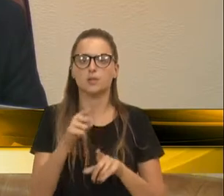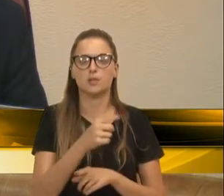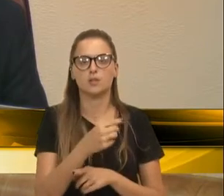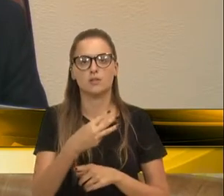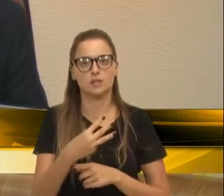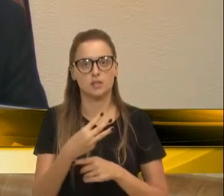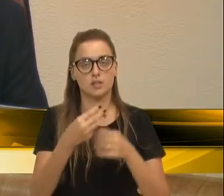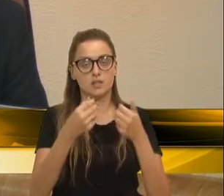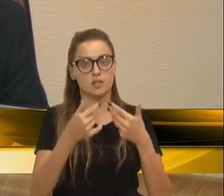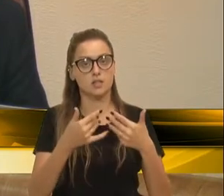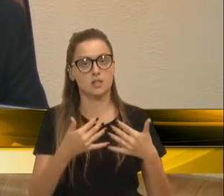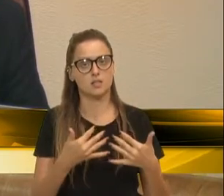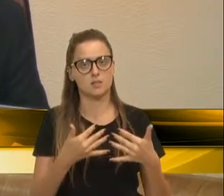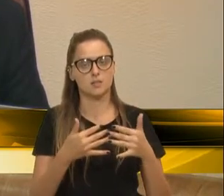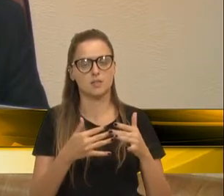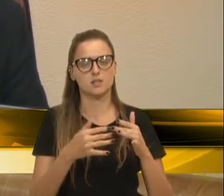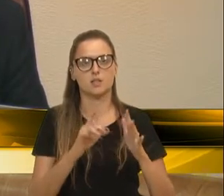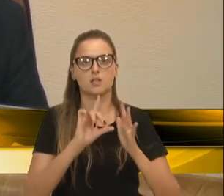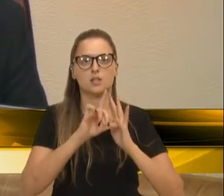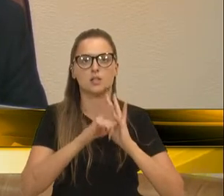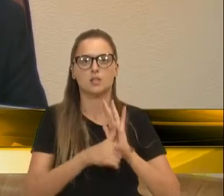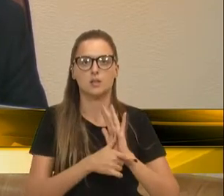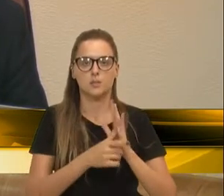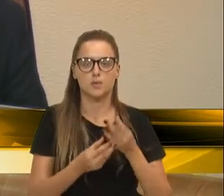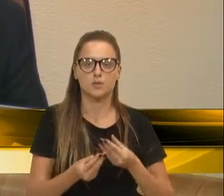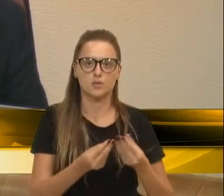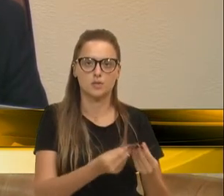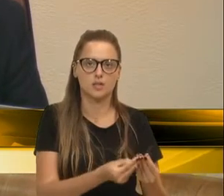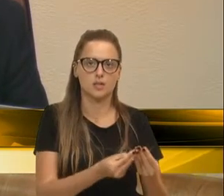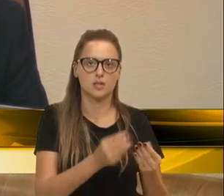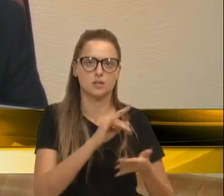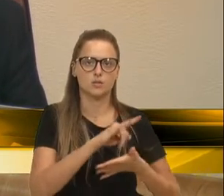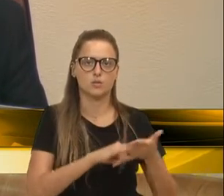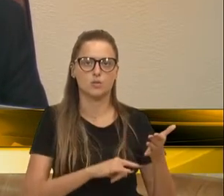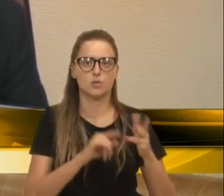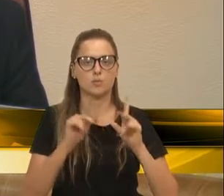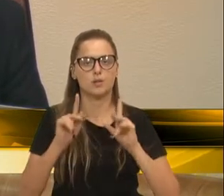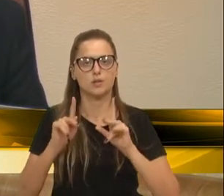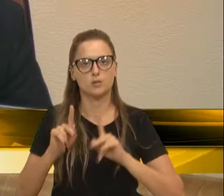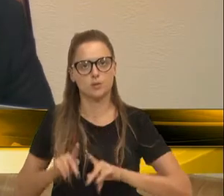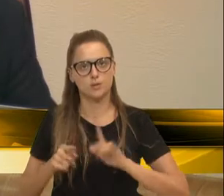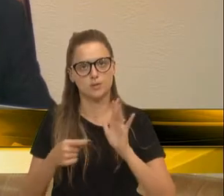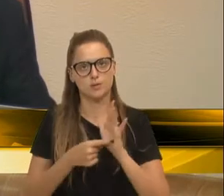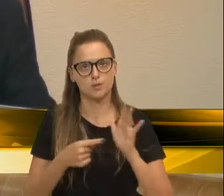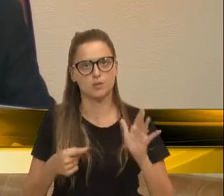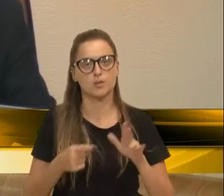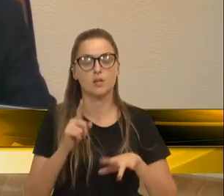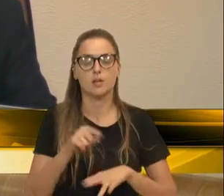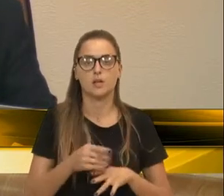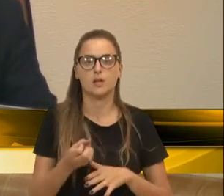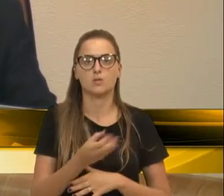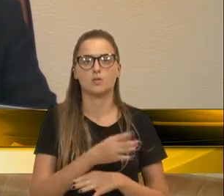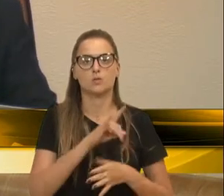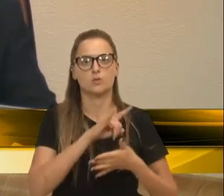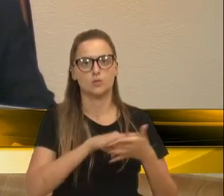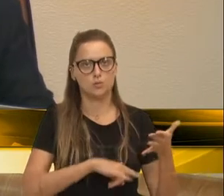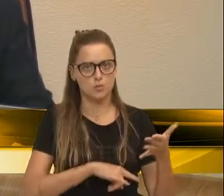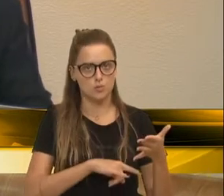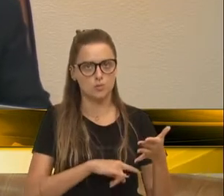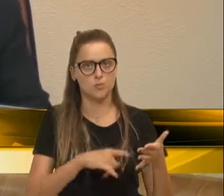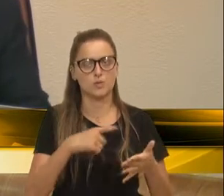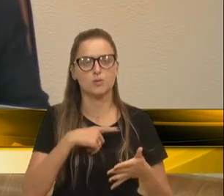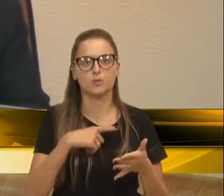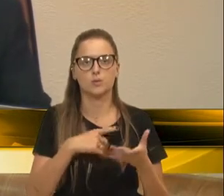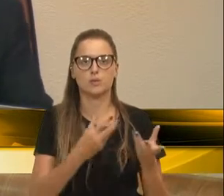neste caso, após vista desses documentos ao denunciante. É, portanto, este o novo requerimento posto